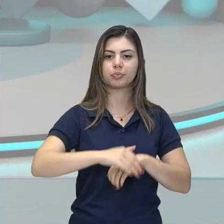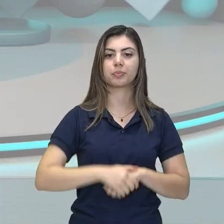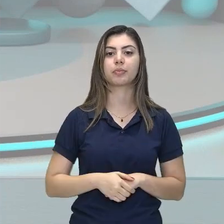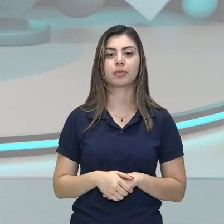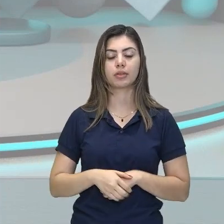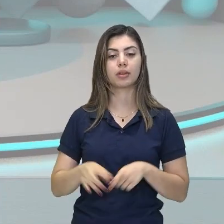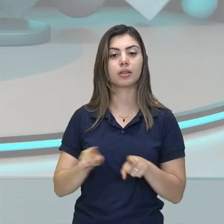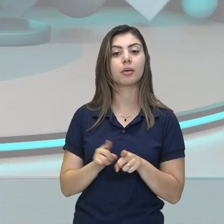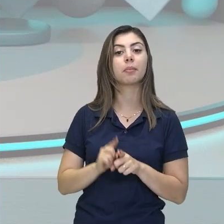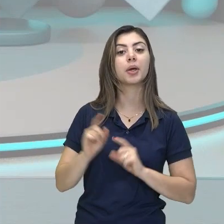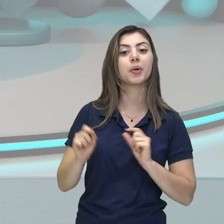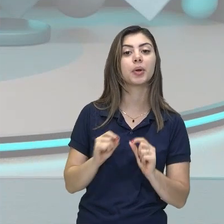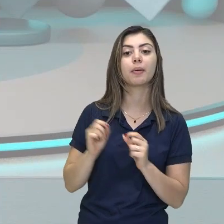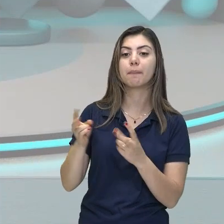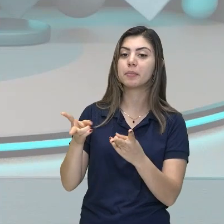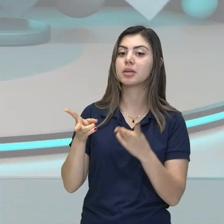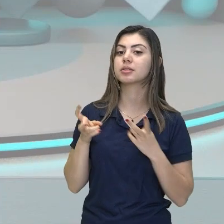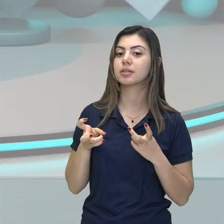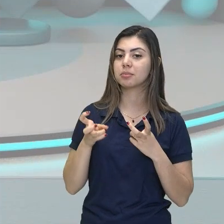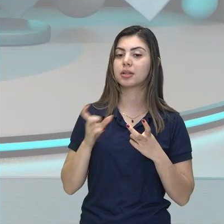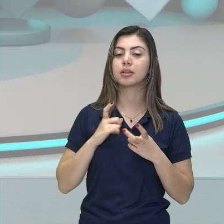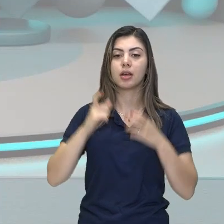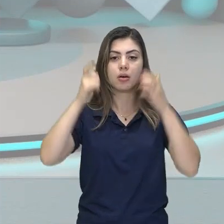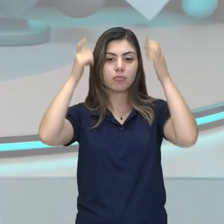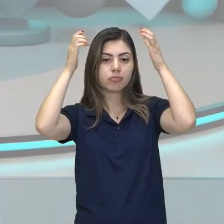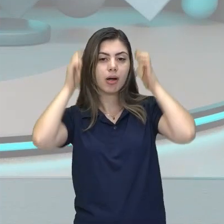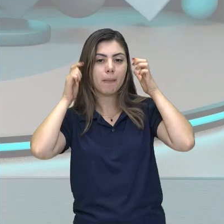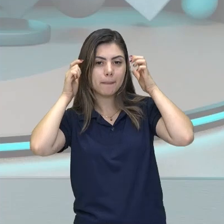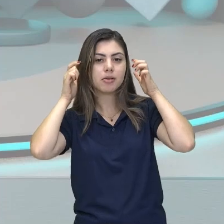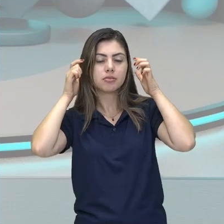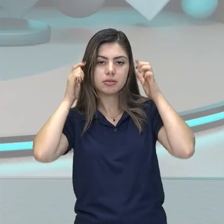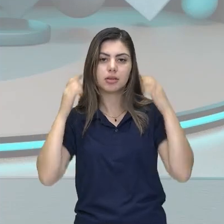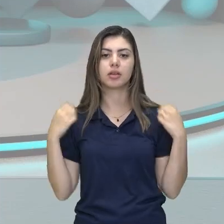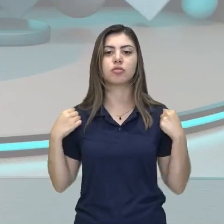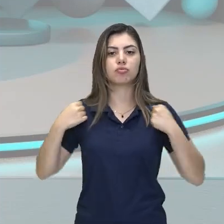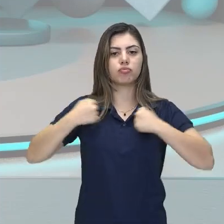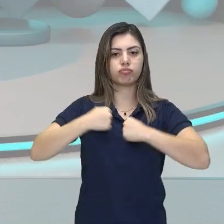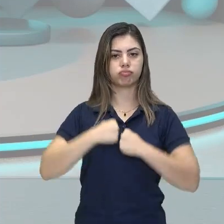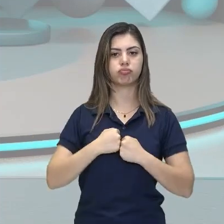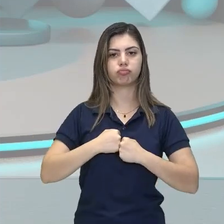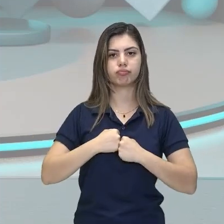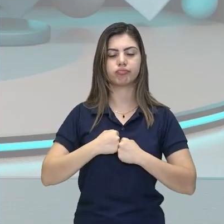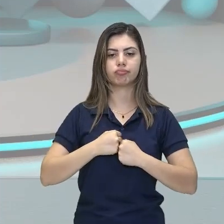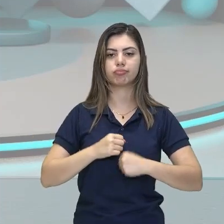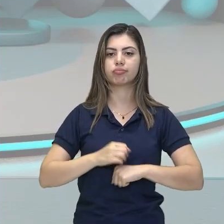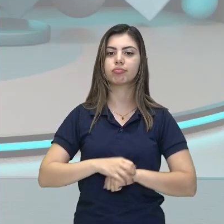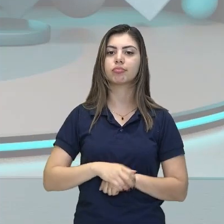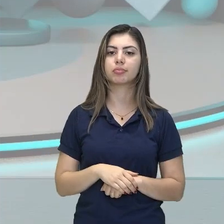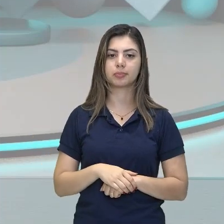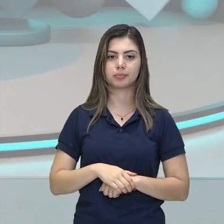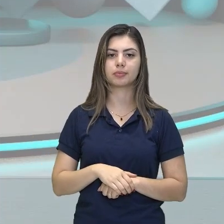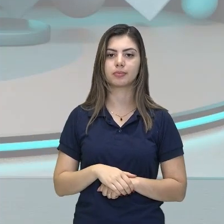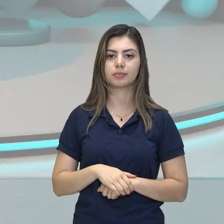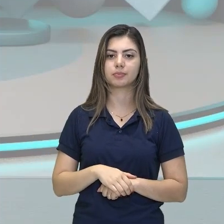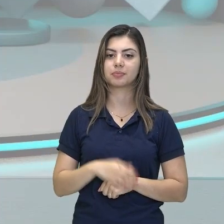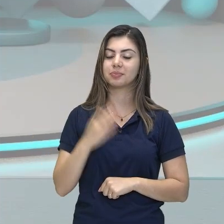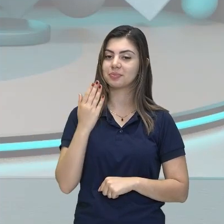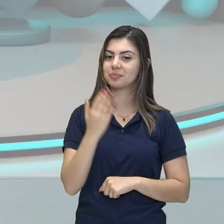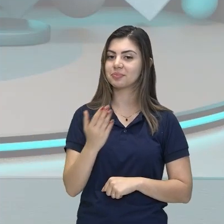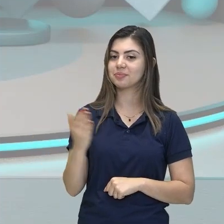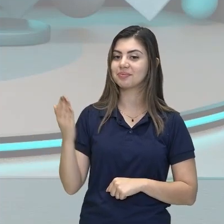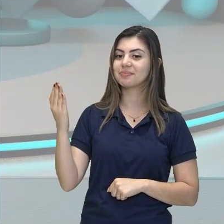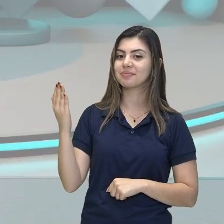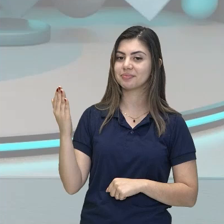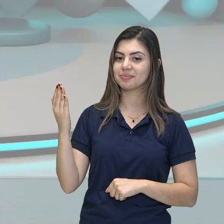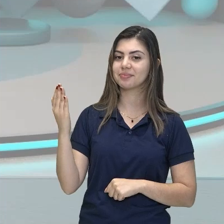a prancha e todo indumentário, olha, ó, capacete, colete, olha aí, ó, né? Olha aí, a praticante aí,